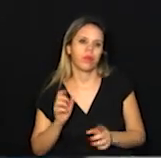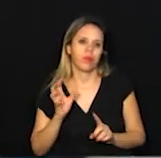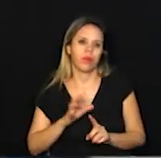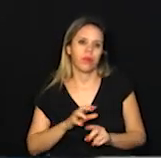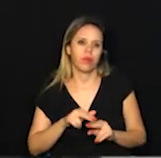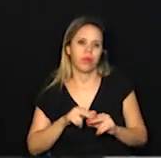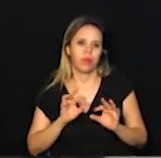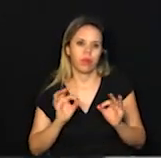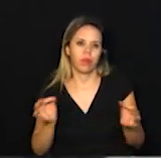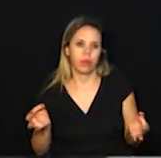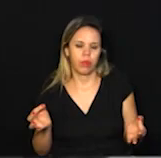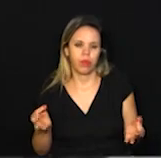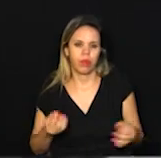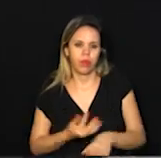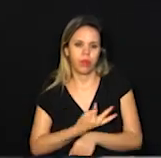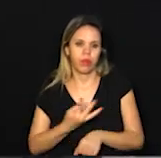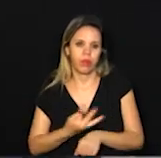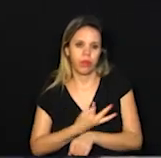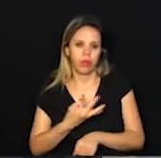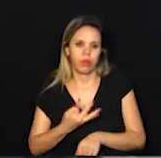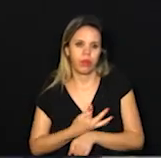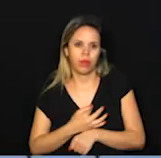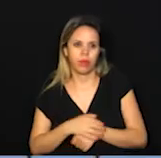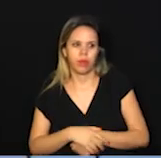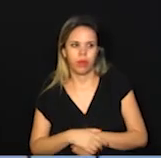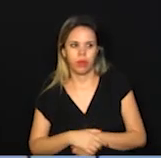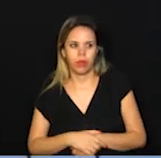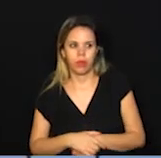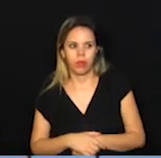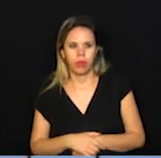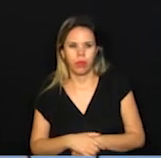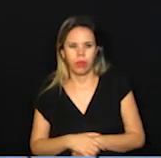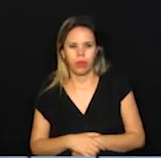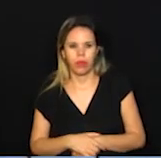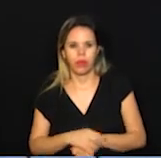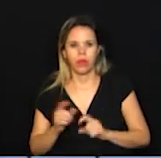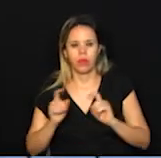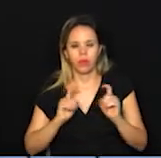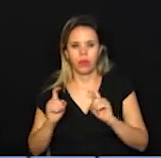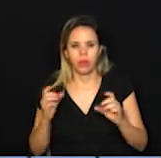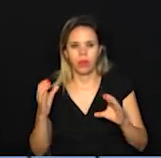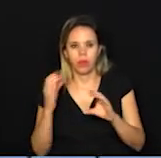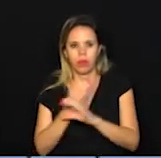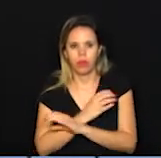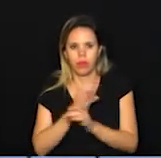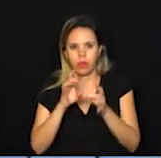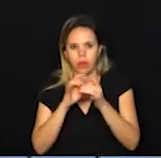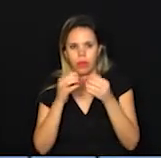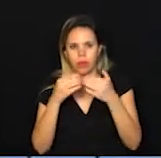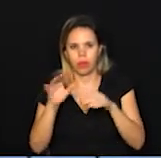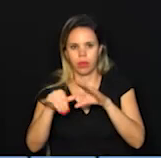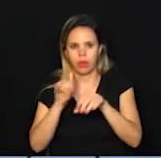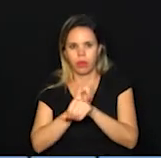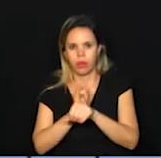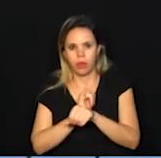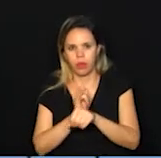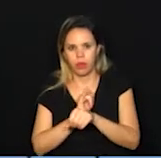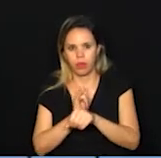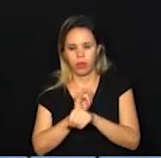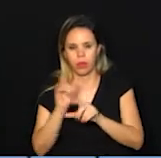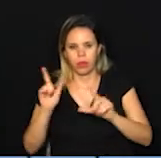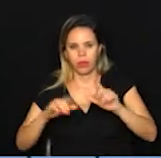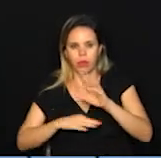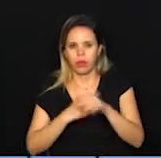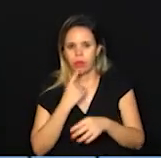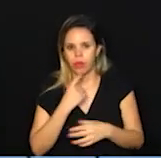pura e simples por sobrevivência, eu falaria isso. A reunião completa está disponível no youtube.com/TV